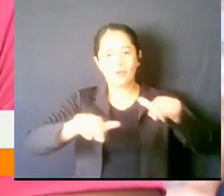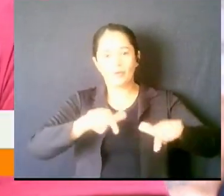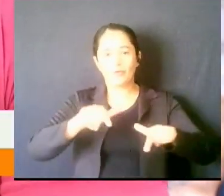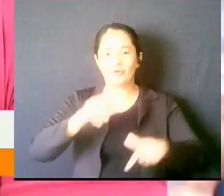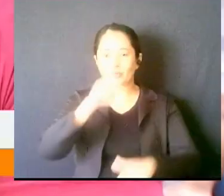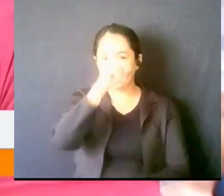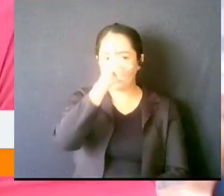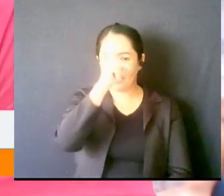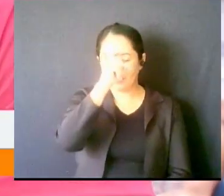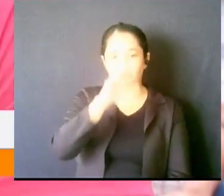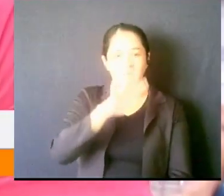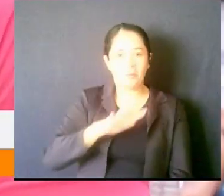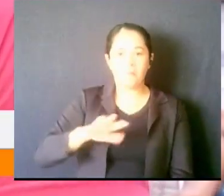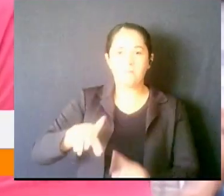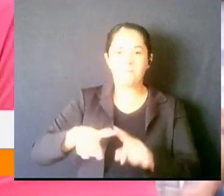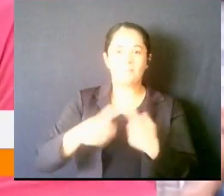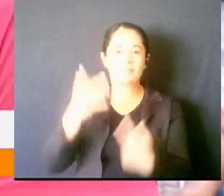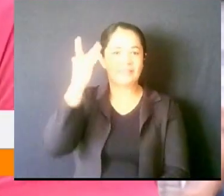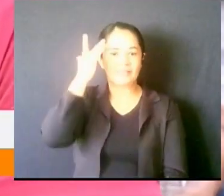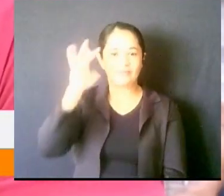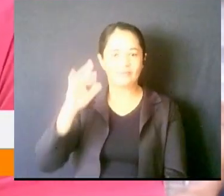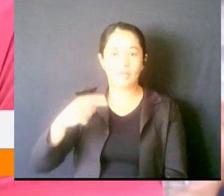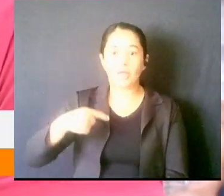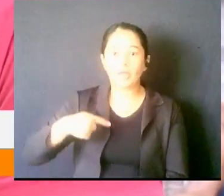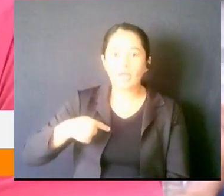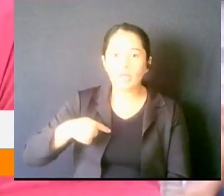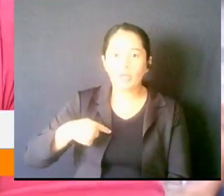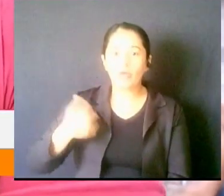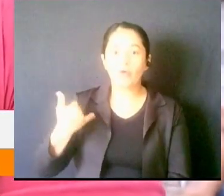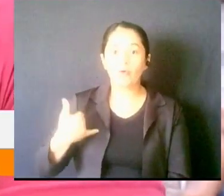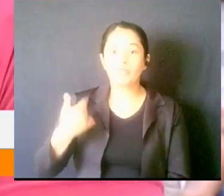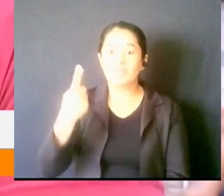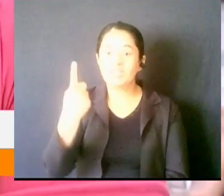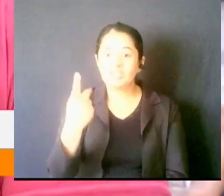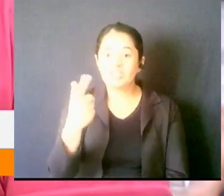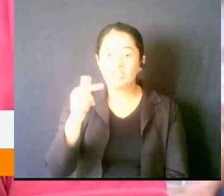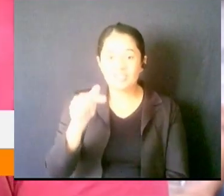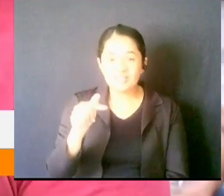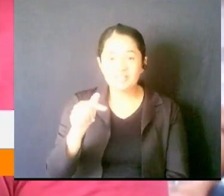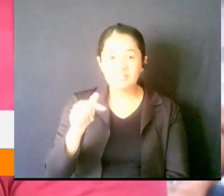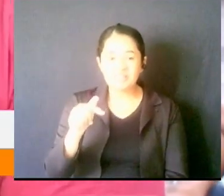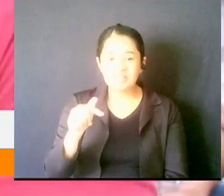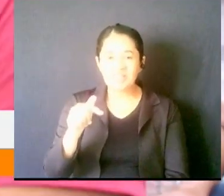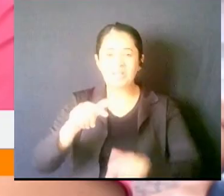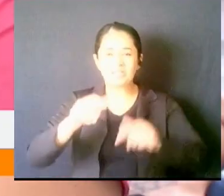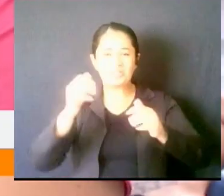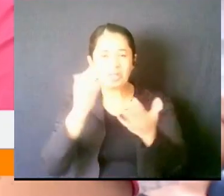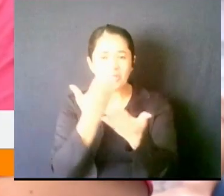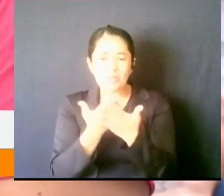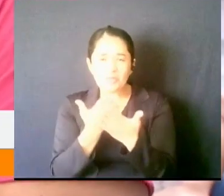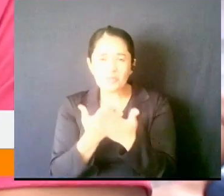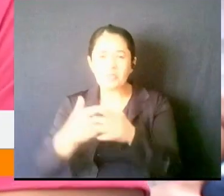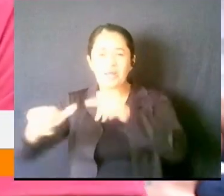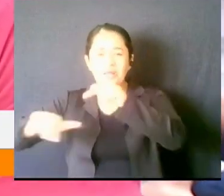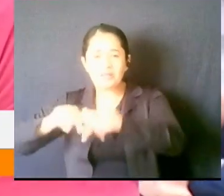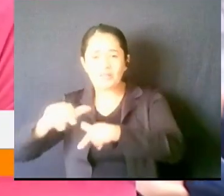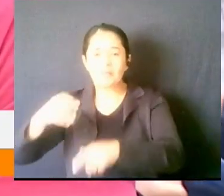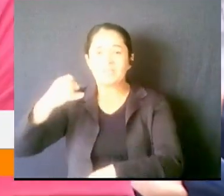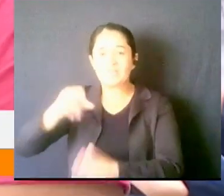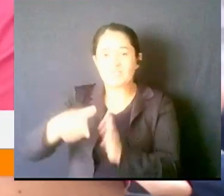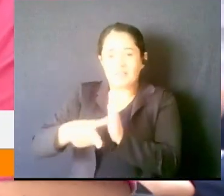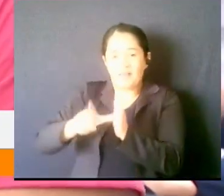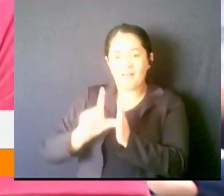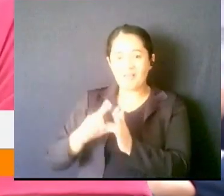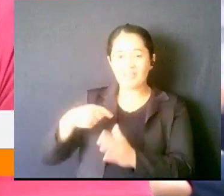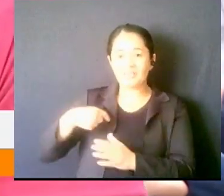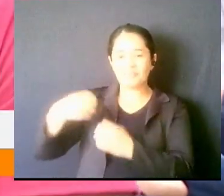17 anos, estudando, trabalhando, aí teve que conciliar tudo. E se tivesse alguma orientação antes, né? Talvez não teria acontecido. Foi mais